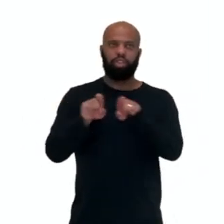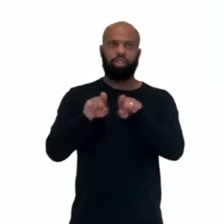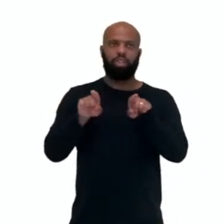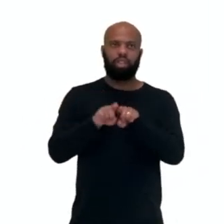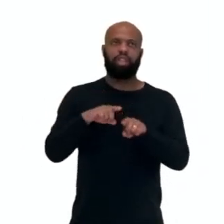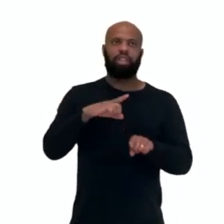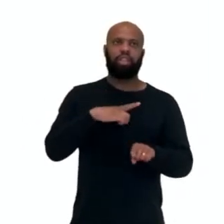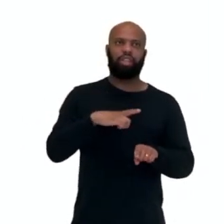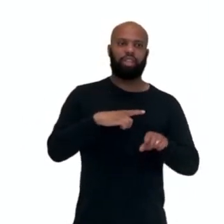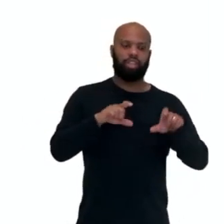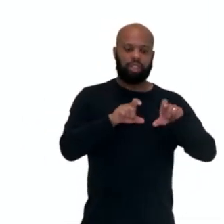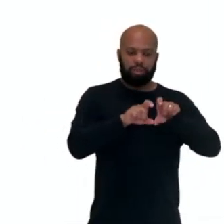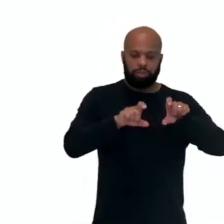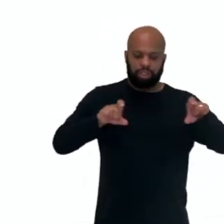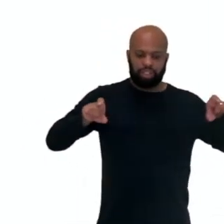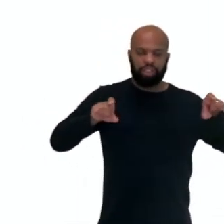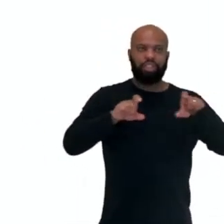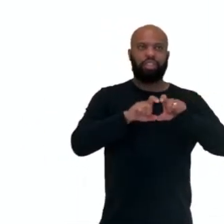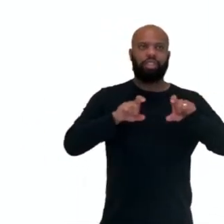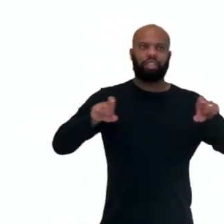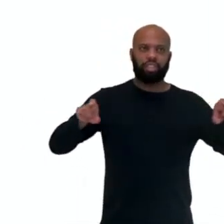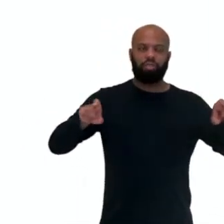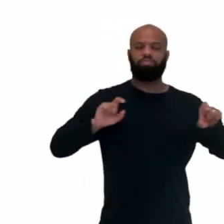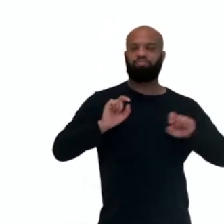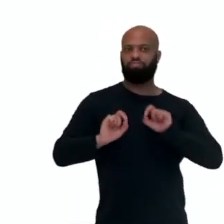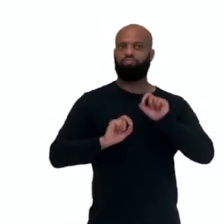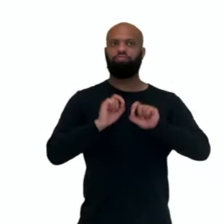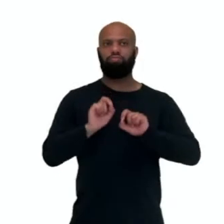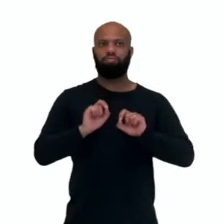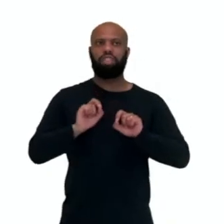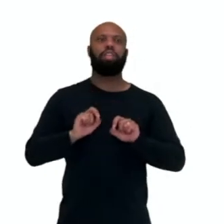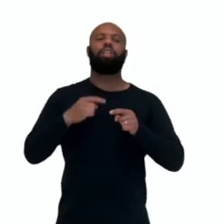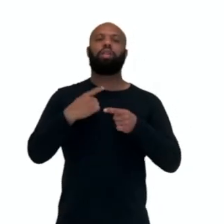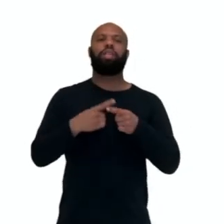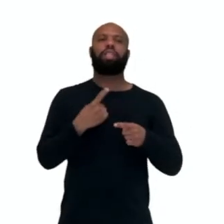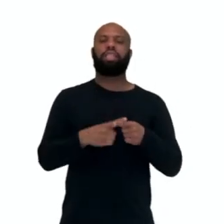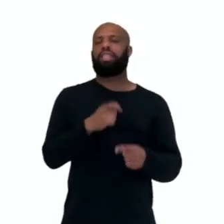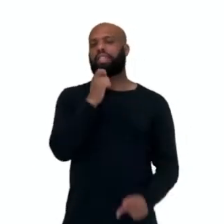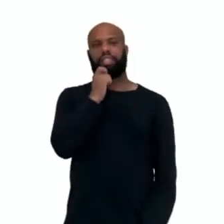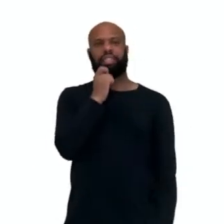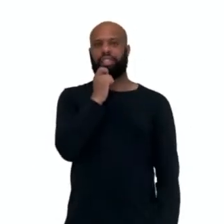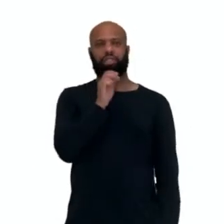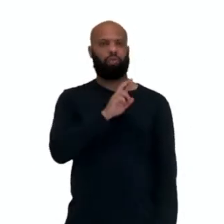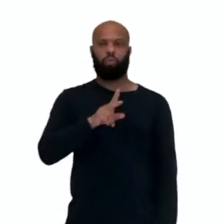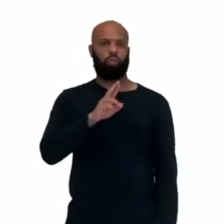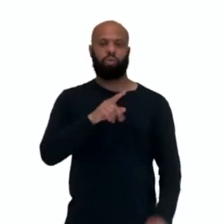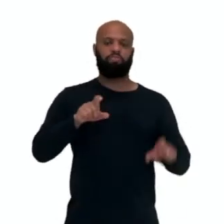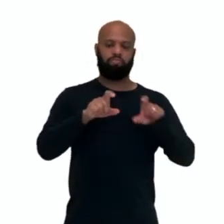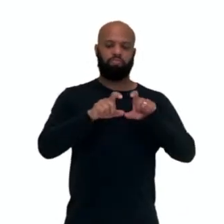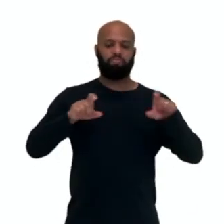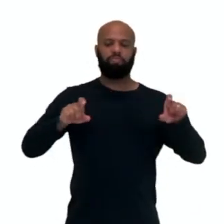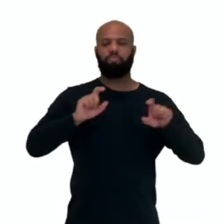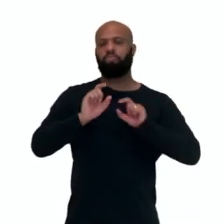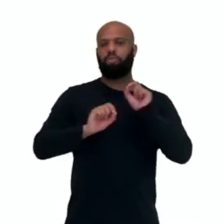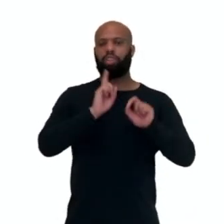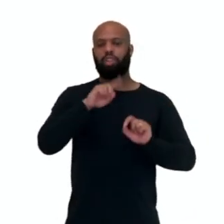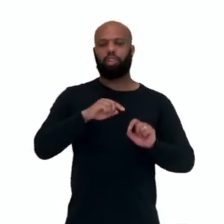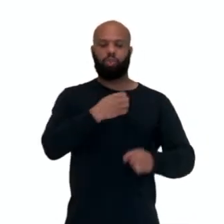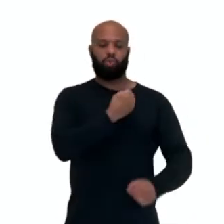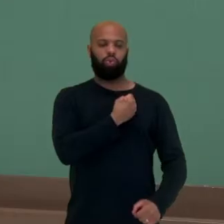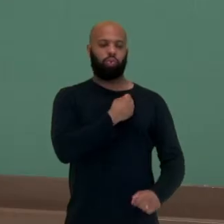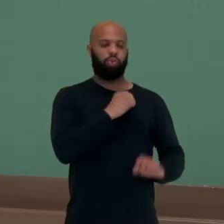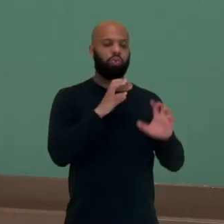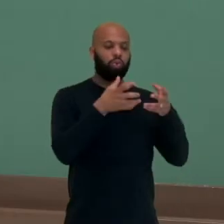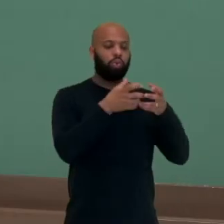nossa expressão, que ela vai se tornar uma equação, aqui ela não é equação ainda. Ela é o que a gente chama da parte real. Quando